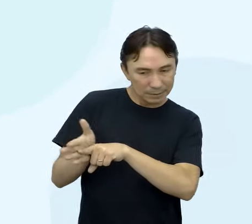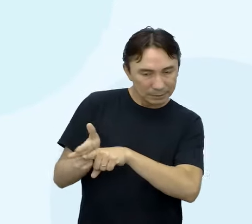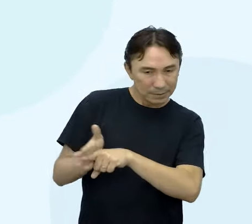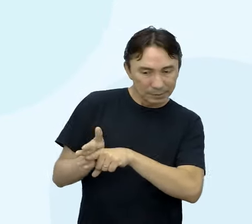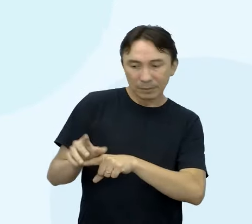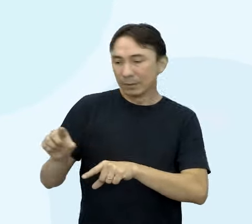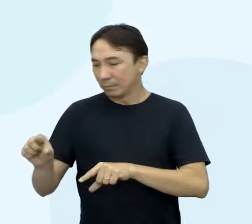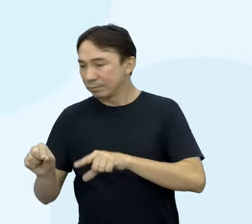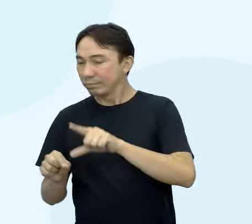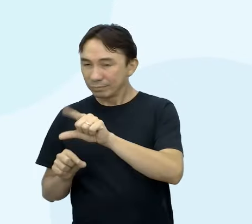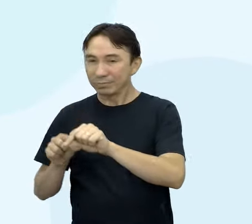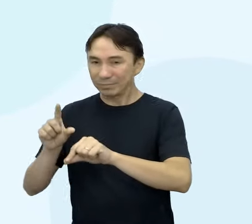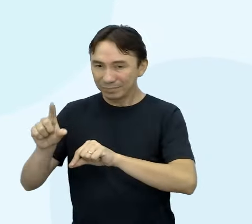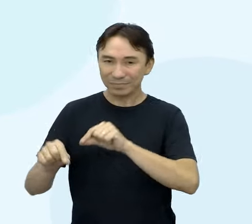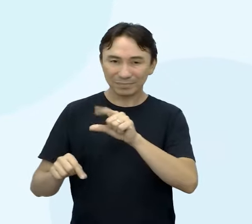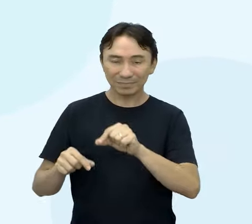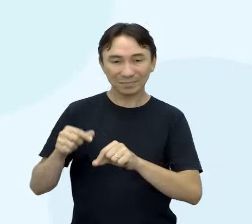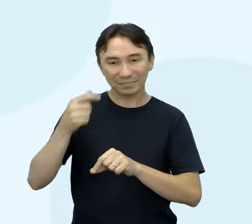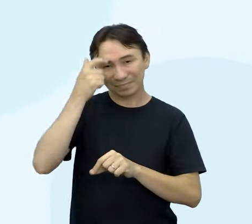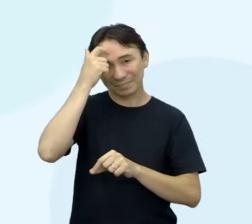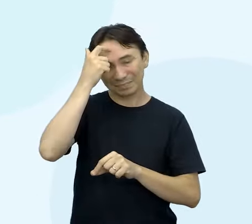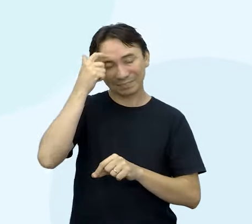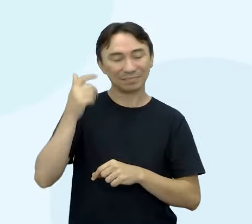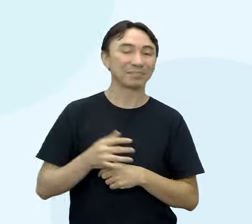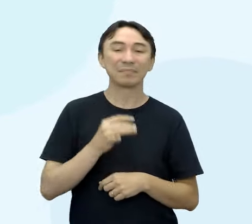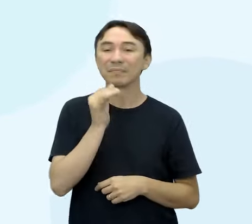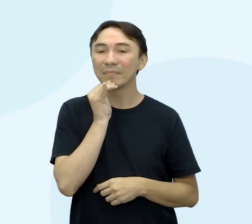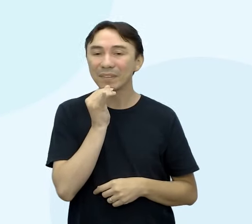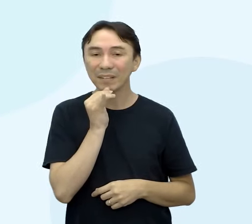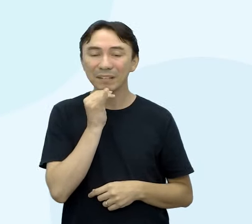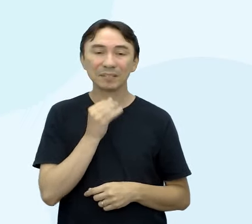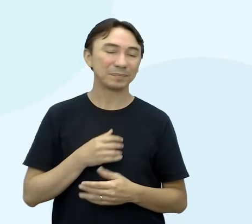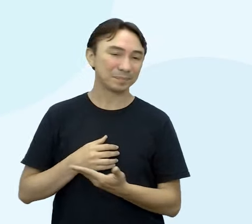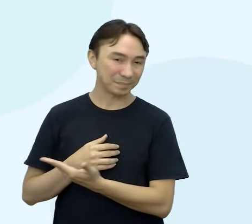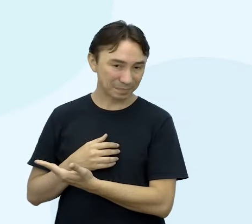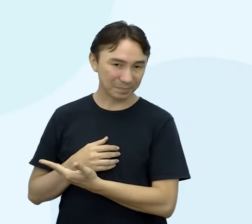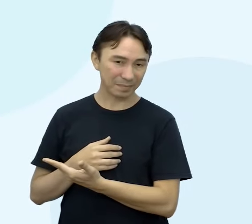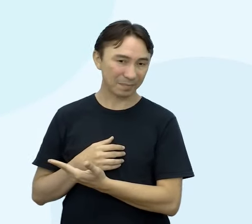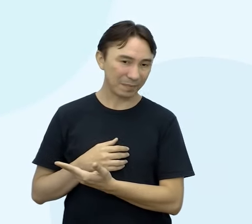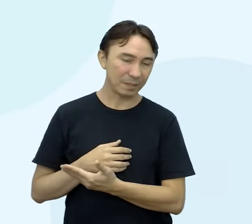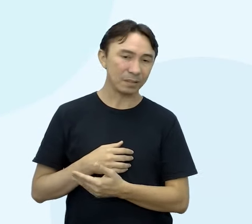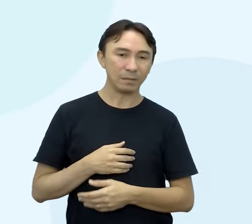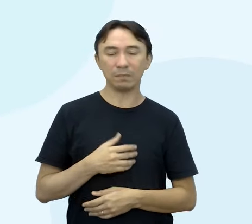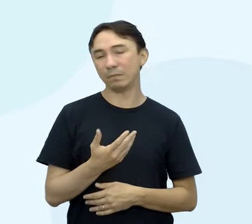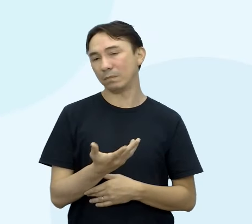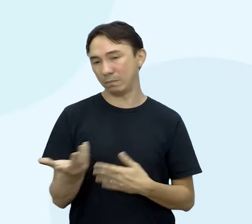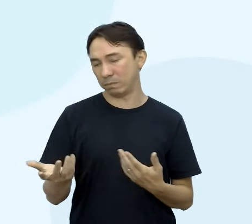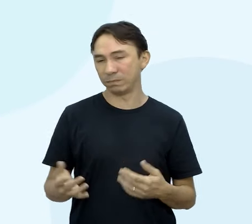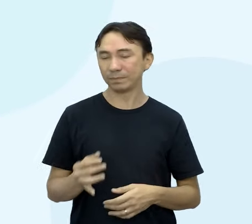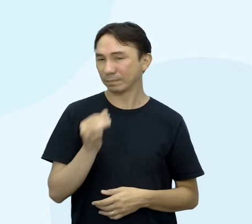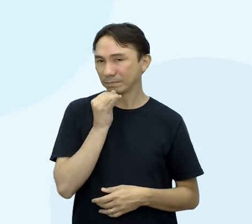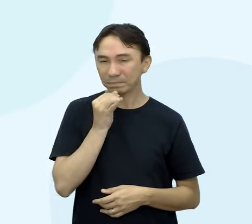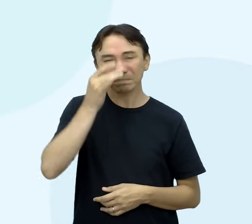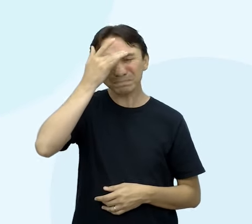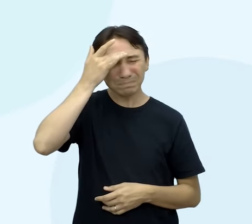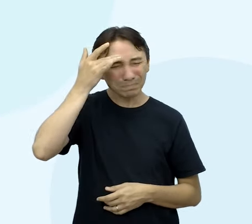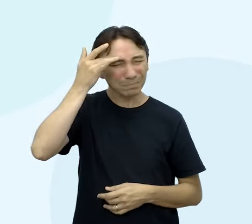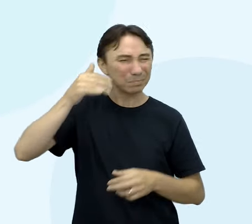viável nos aspectos tempo e recurso? Faltou falar disso antes de ir pra mostrar como faz a escolha, tá bom? Então, quando a gente pensa numa população toda,